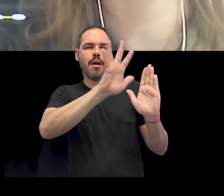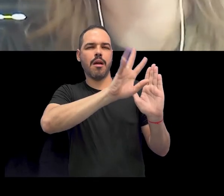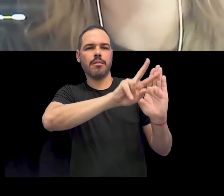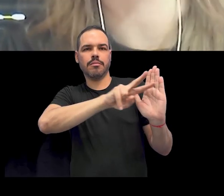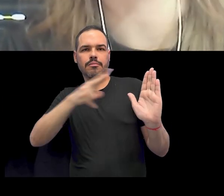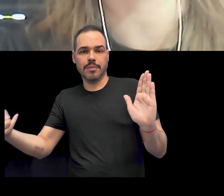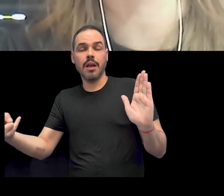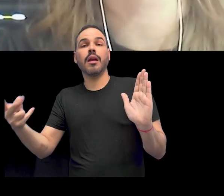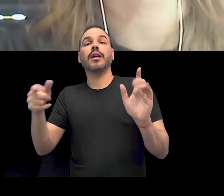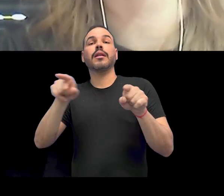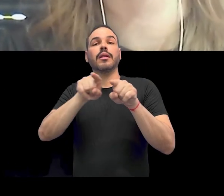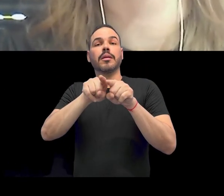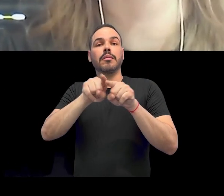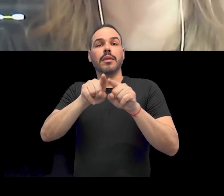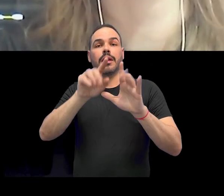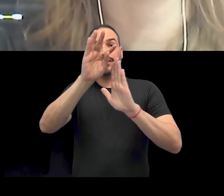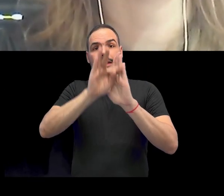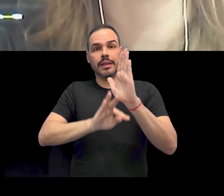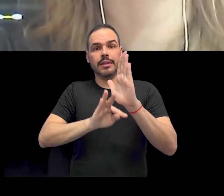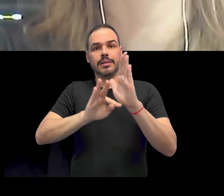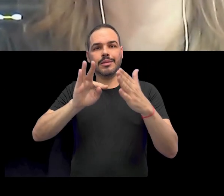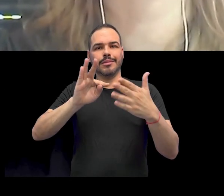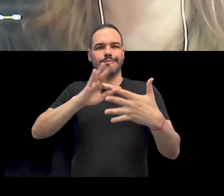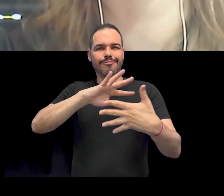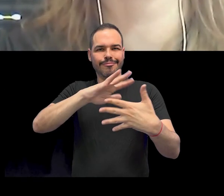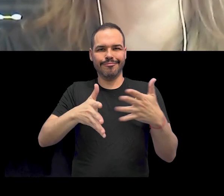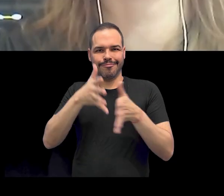sinais. Então,